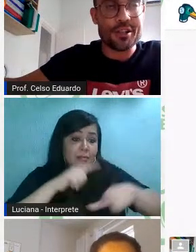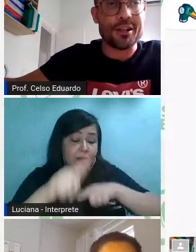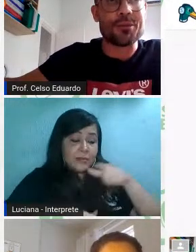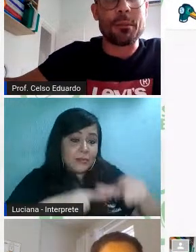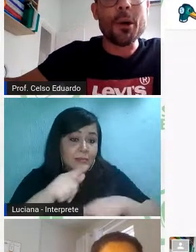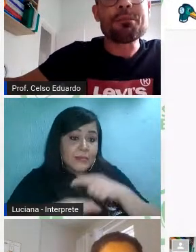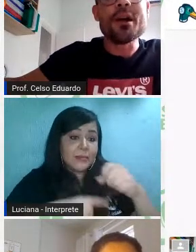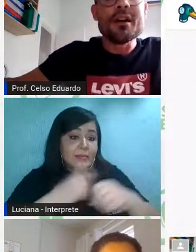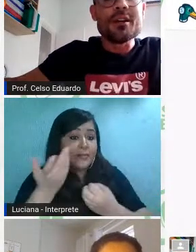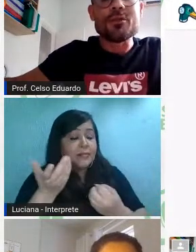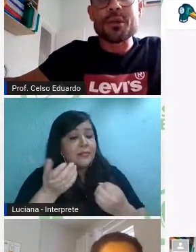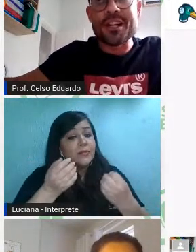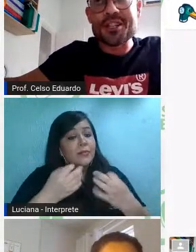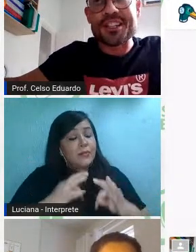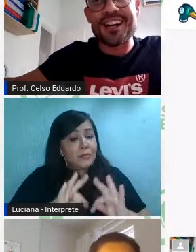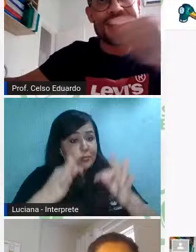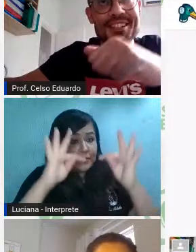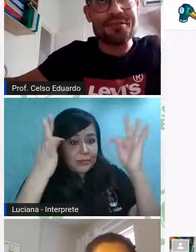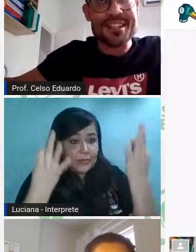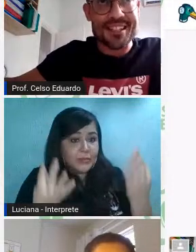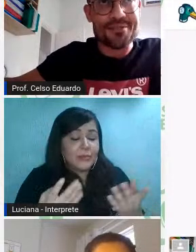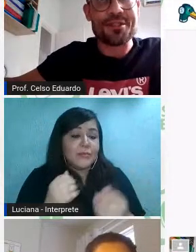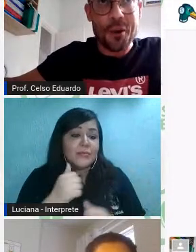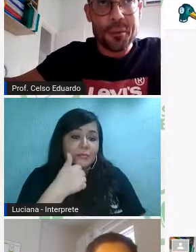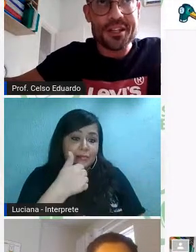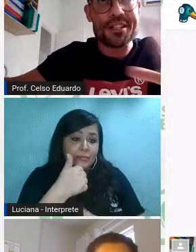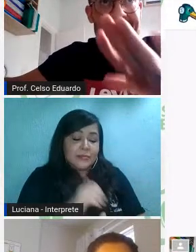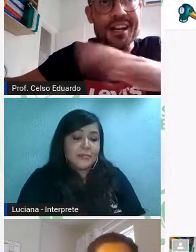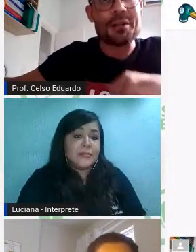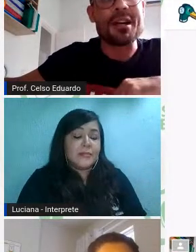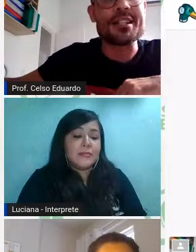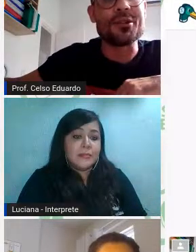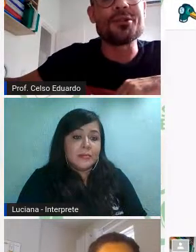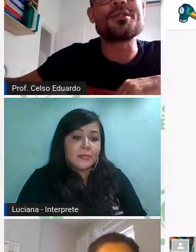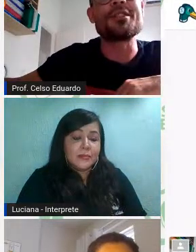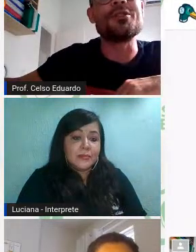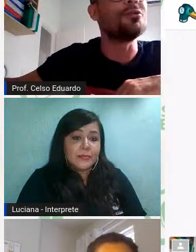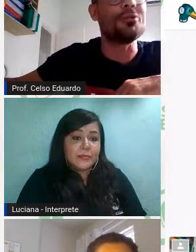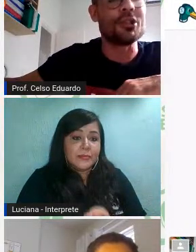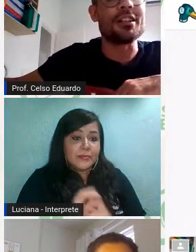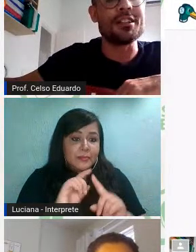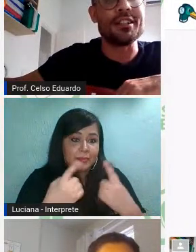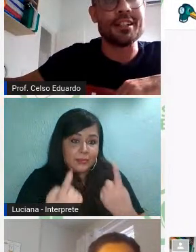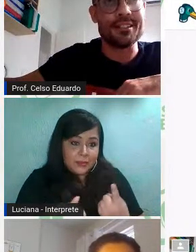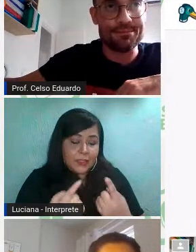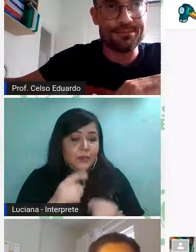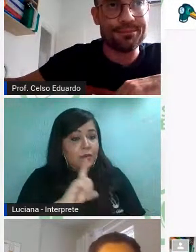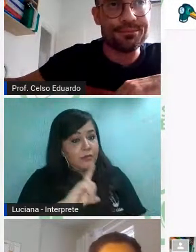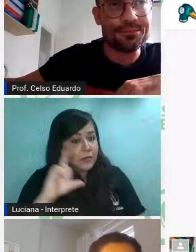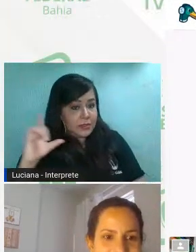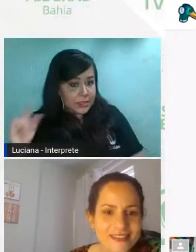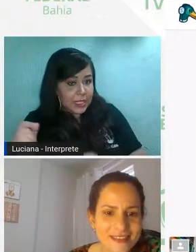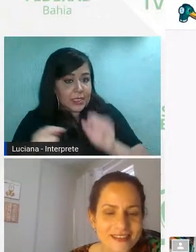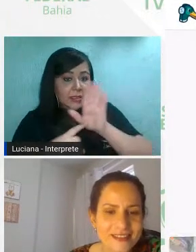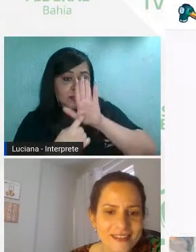e ensino em geral, tá bom? Vou me retirar e fazer, finalmente, a liberação do vídeo da